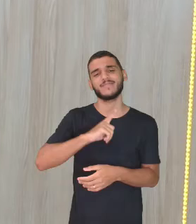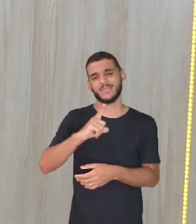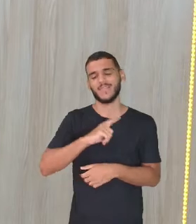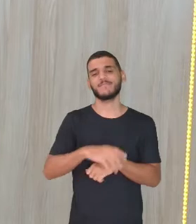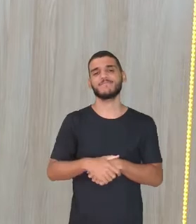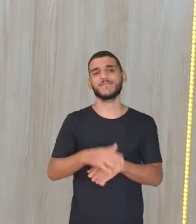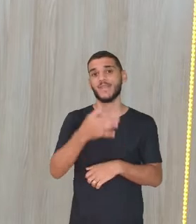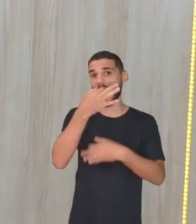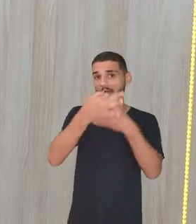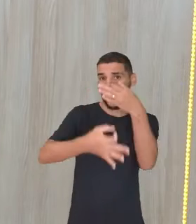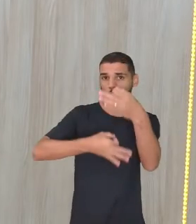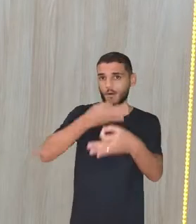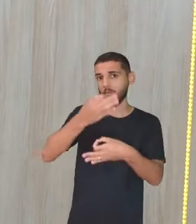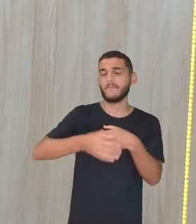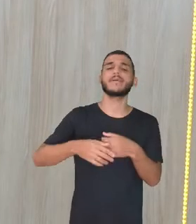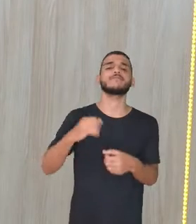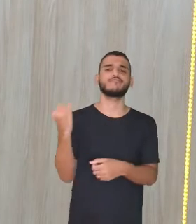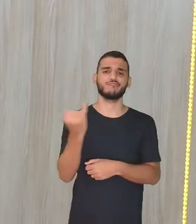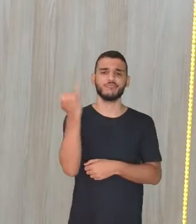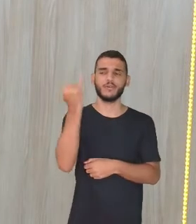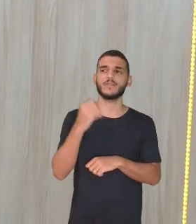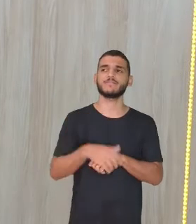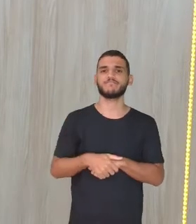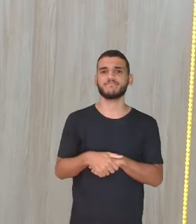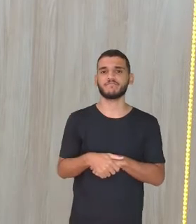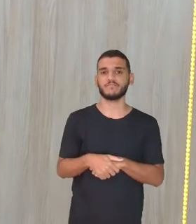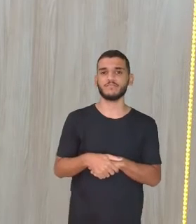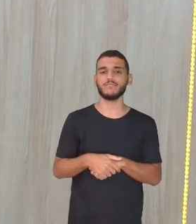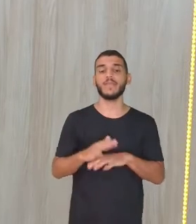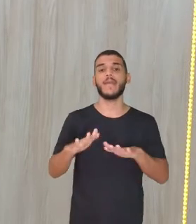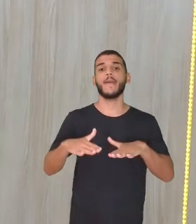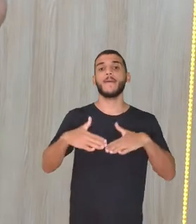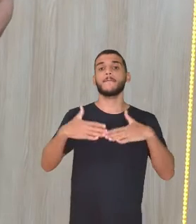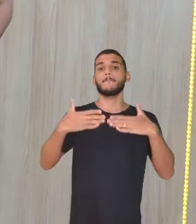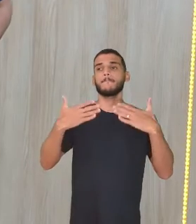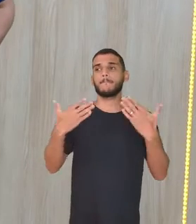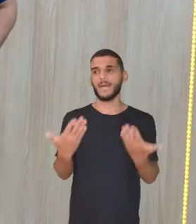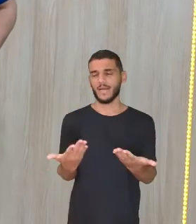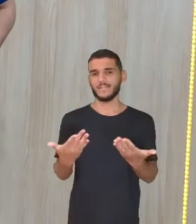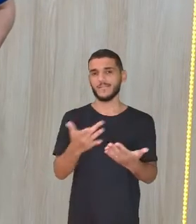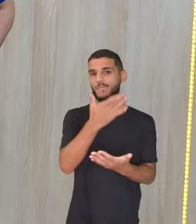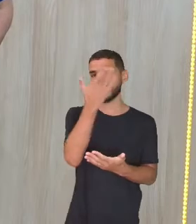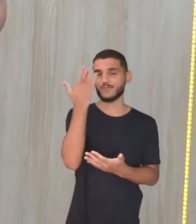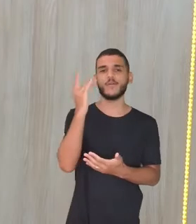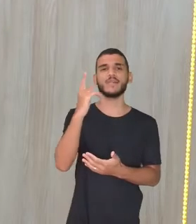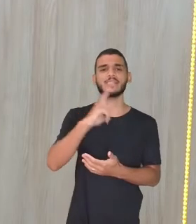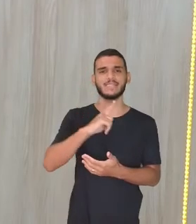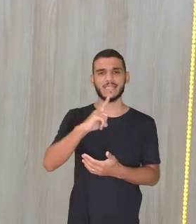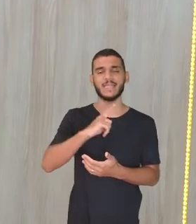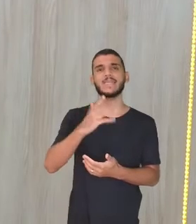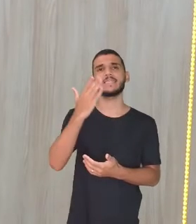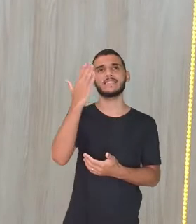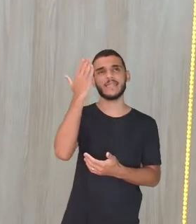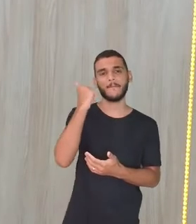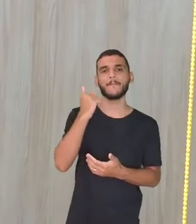com argumentos bem válidos. Mas, como eu digo, todo mundo sabe argumentar, todo mundo tem uma opinião. Imaginem que a